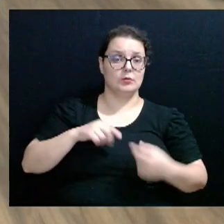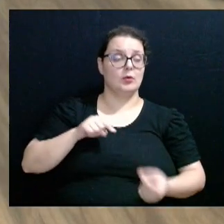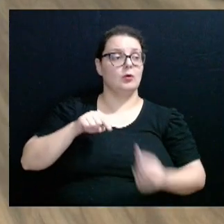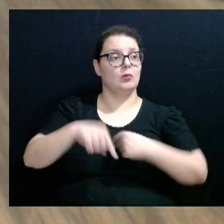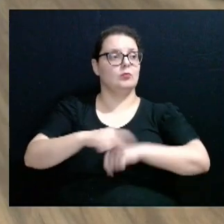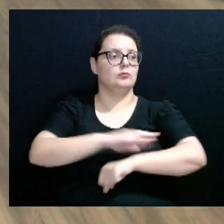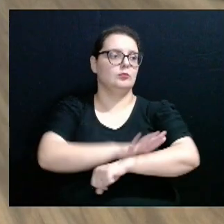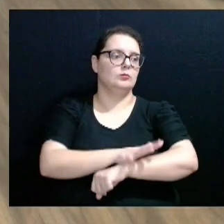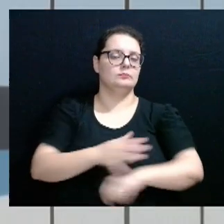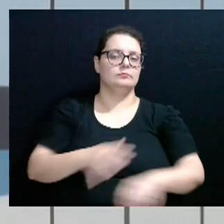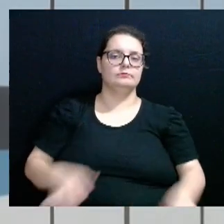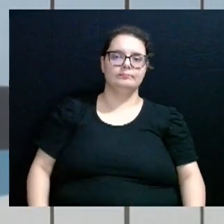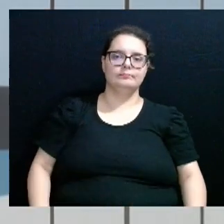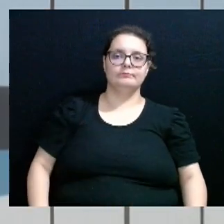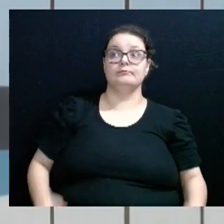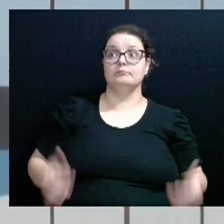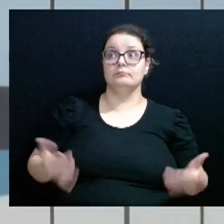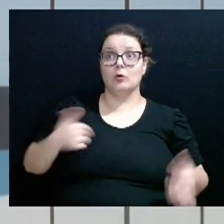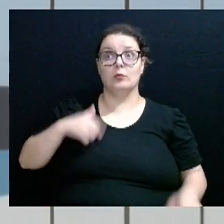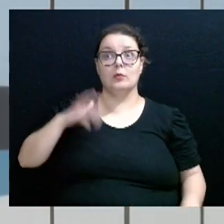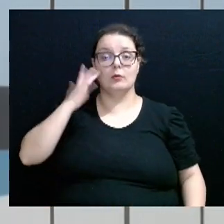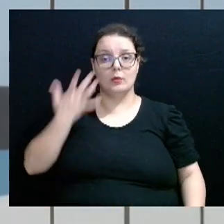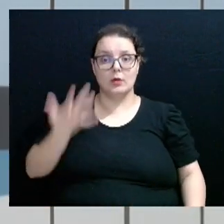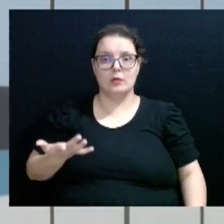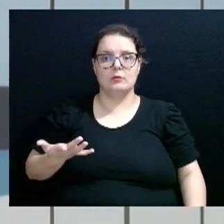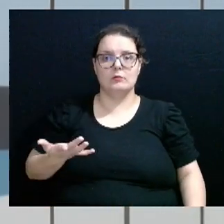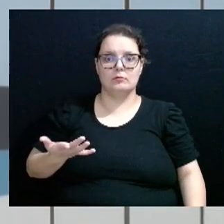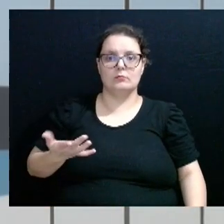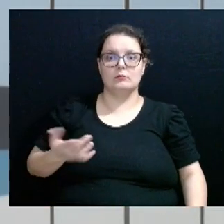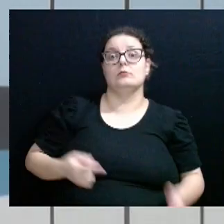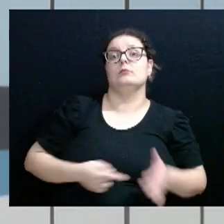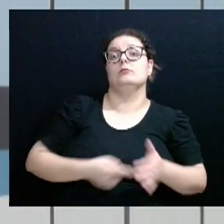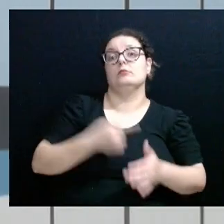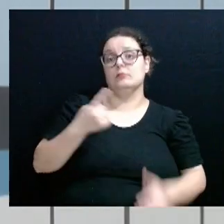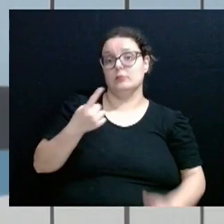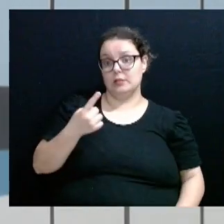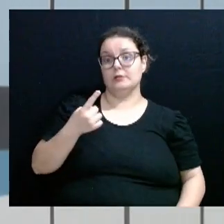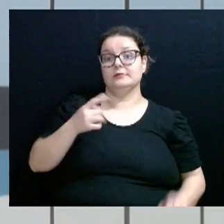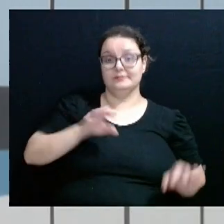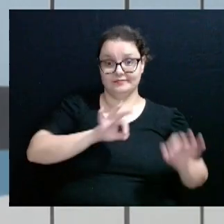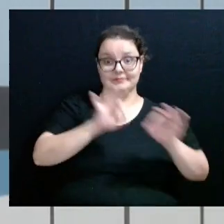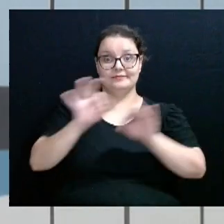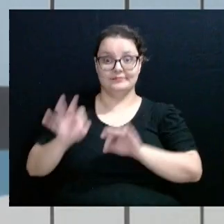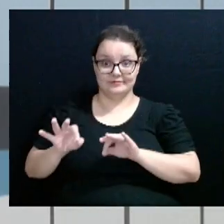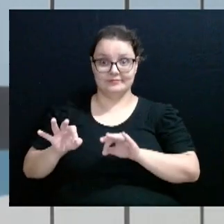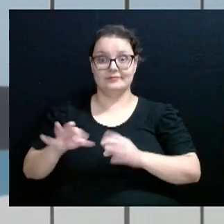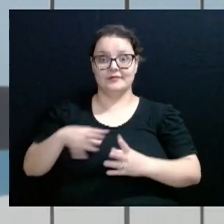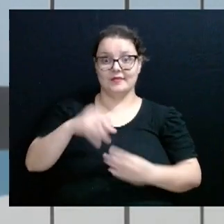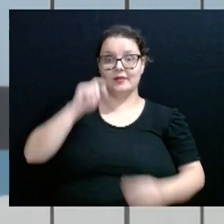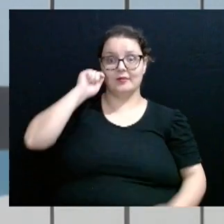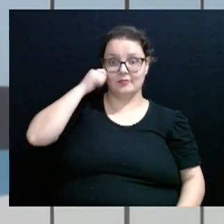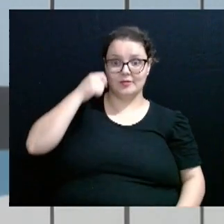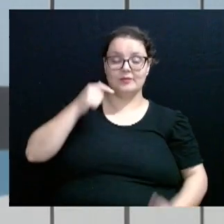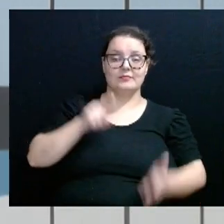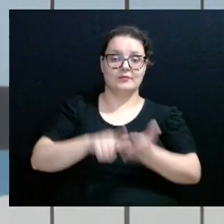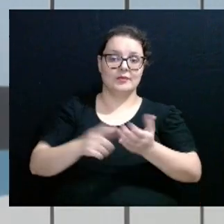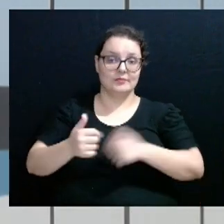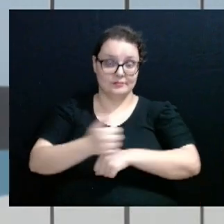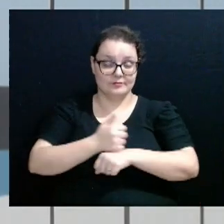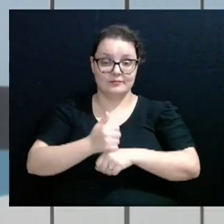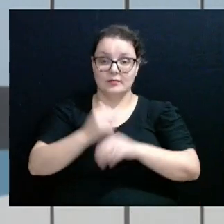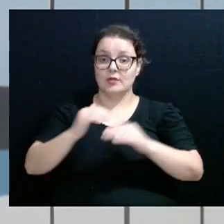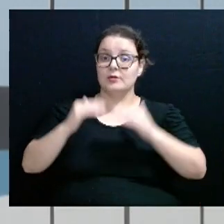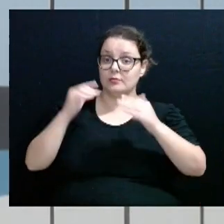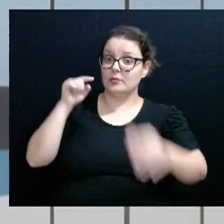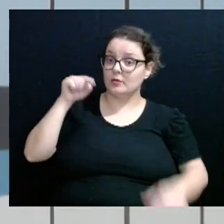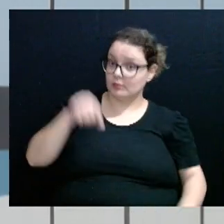Bom, eu acho que vocês, primeiramente, acompanhem o portal da Alma Preta Jornalismo. Eu acho que, sobretudo lá, você vai ter